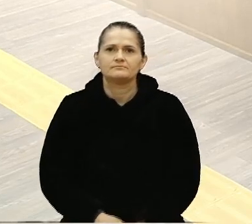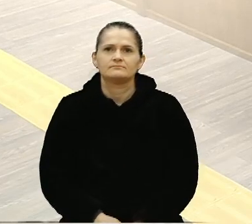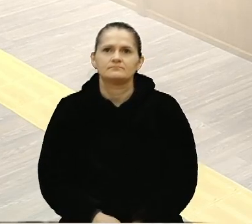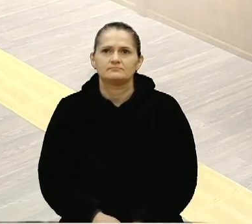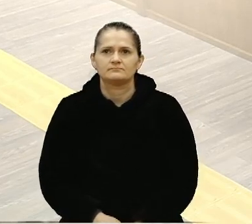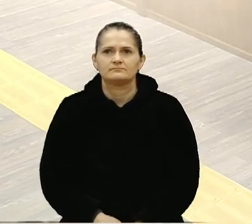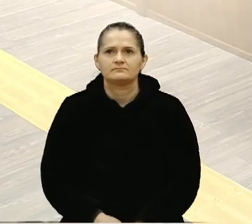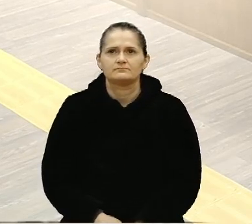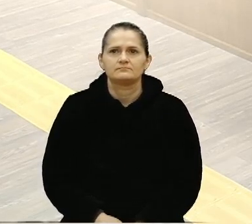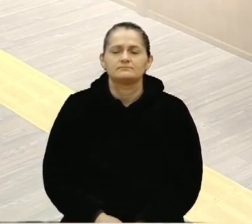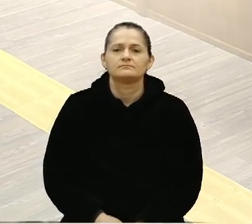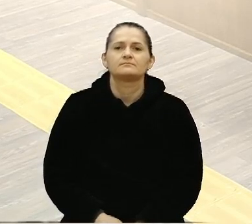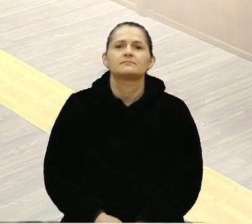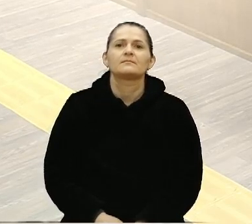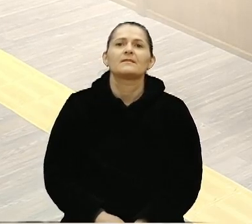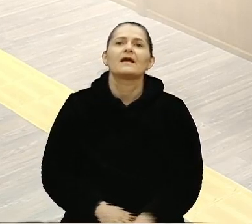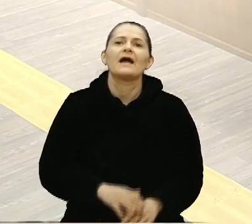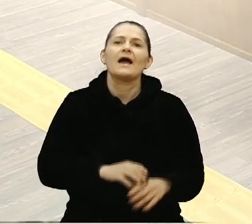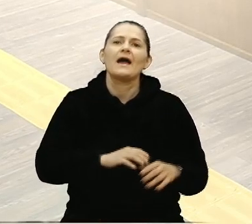Parecer